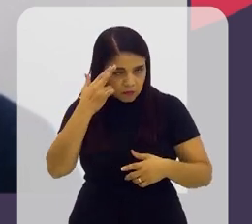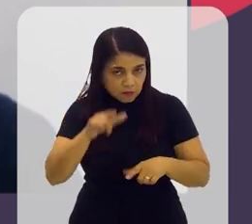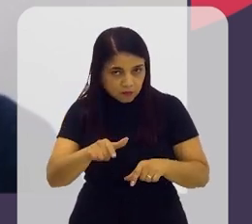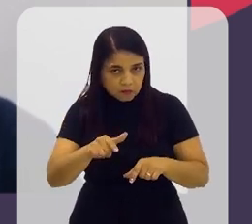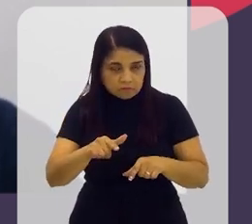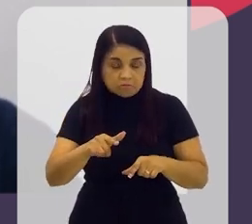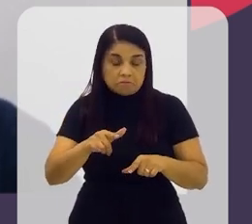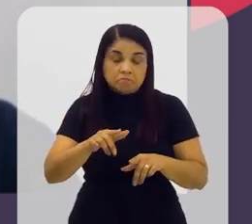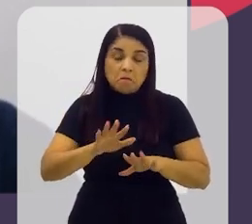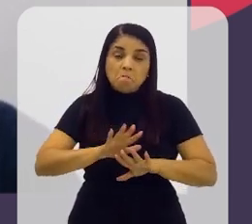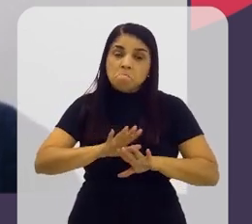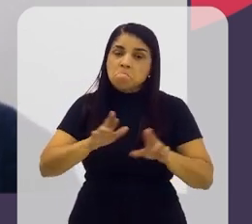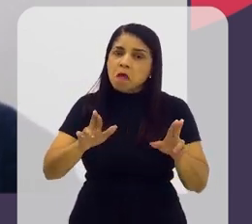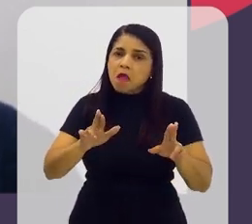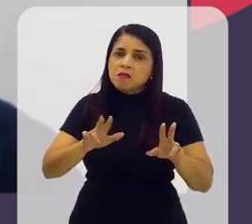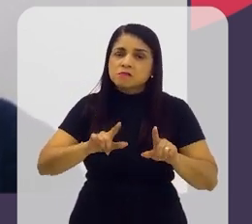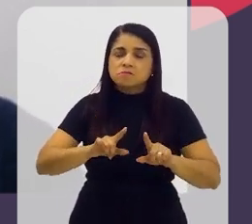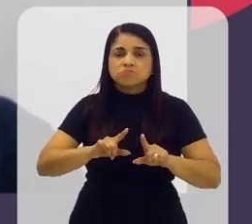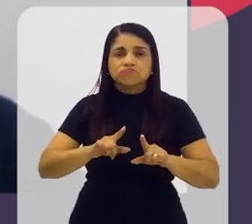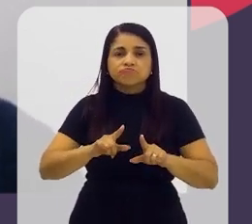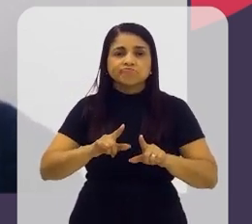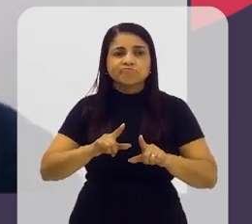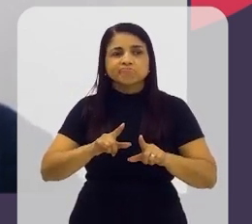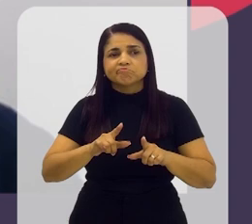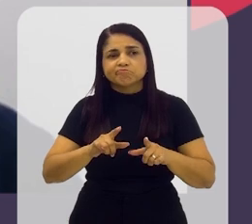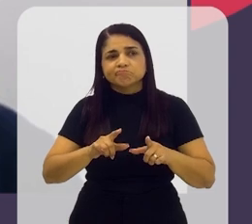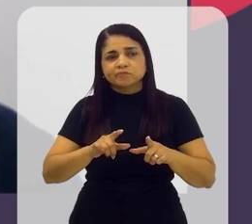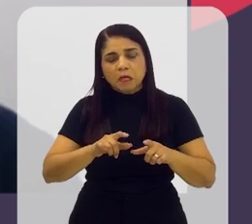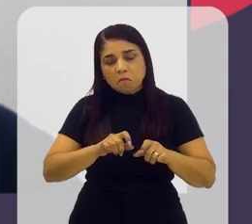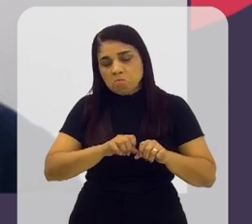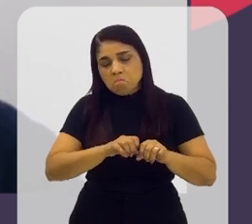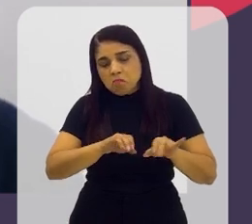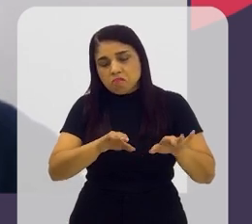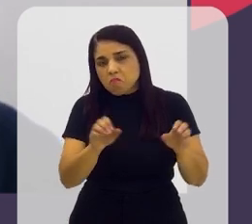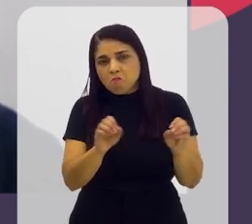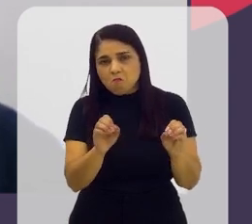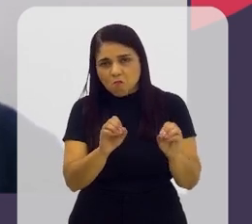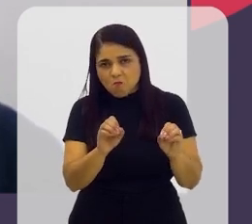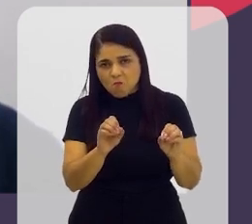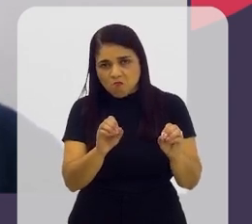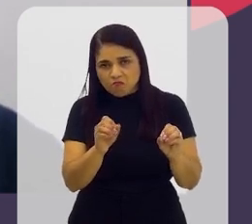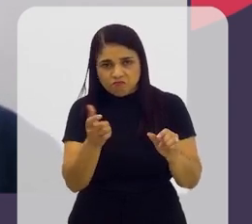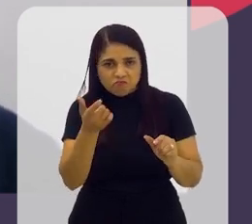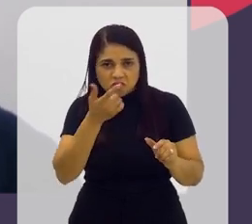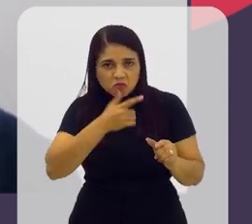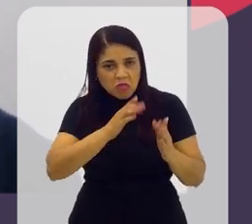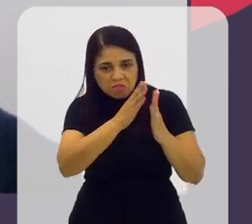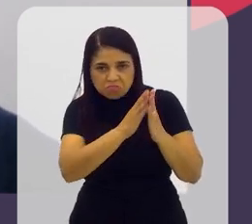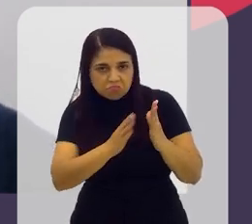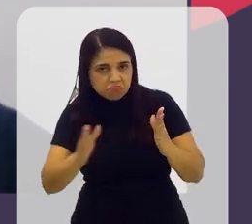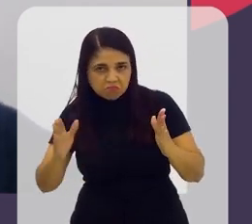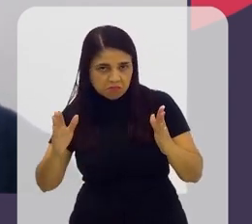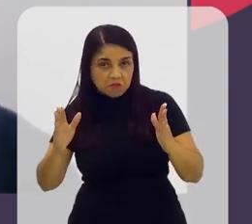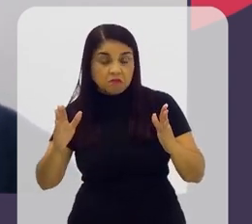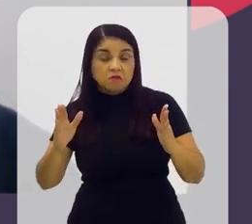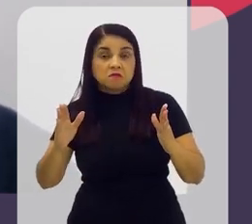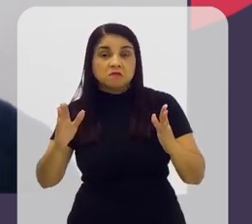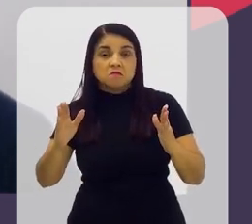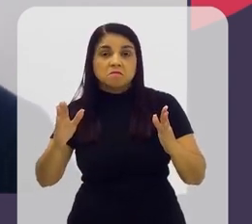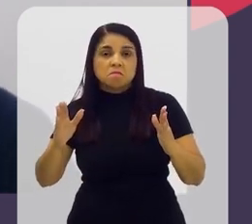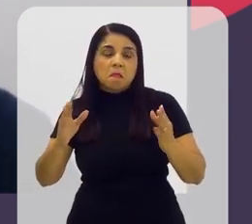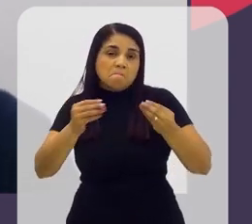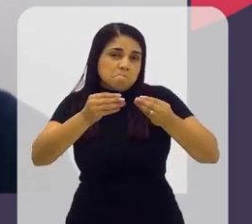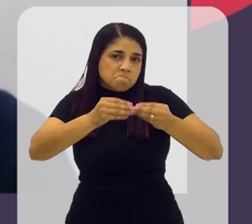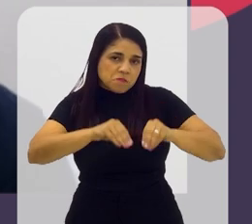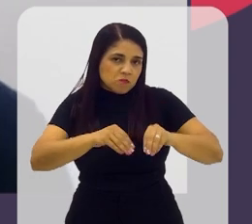que não necessariamente elas conseguem formar populações sustentáveis ao longo do tempo e que causam,